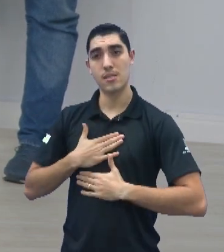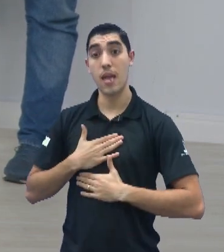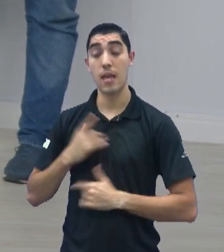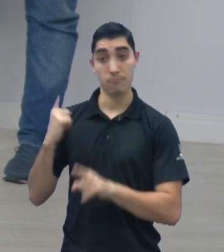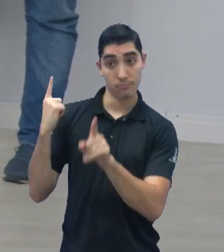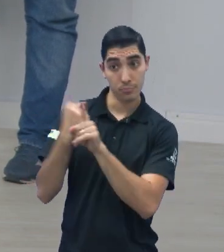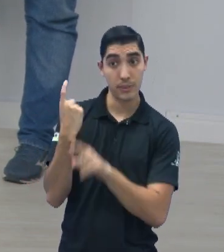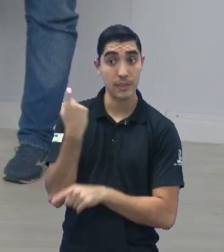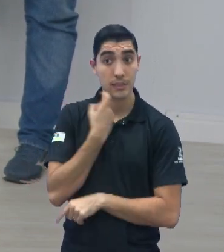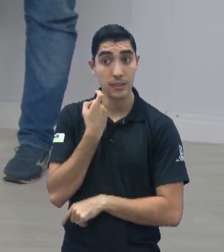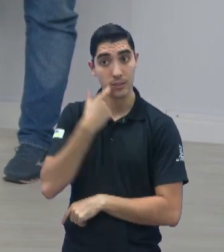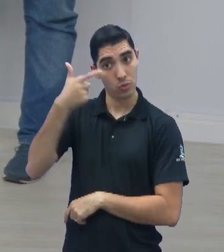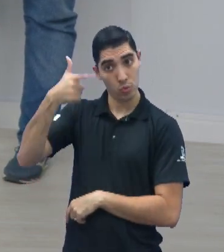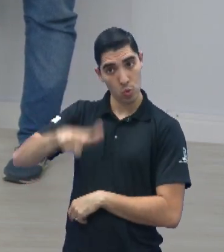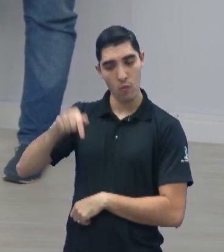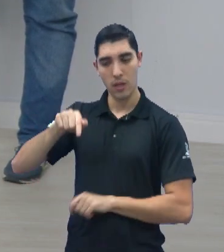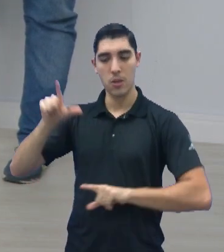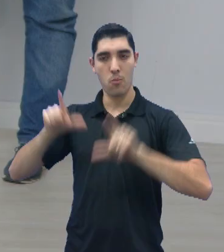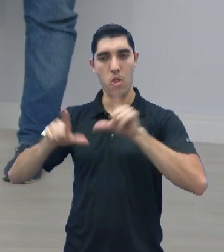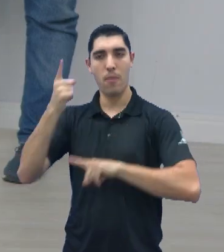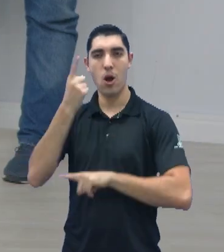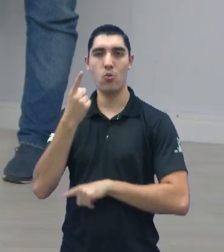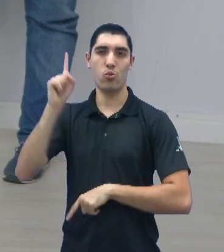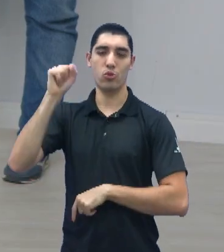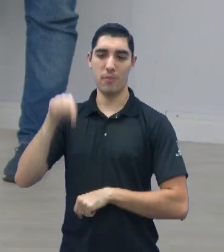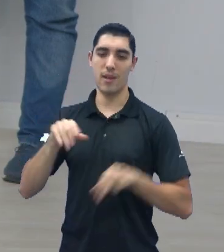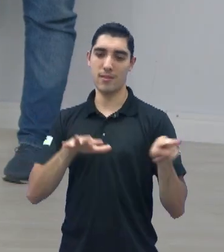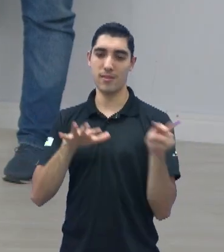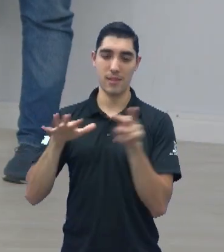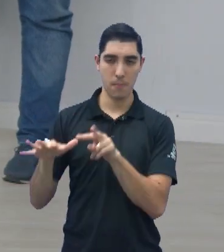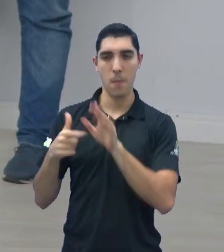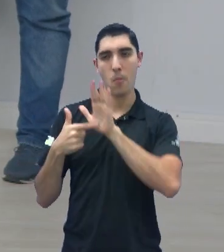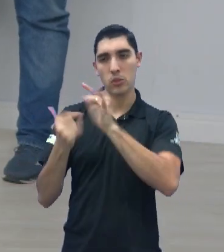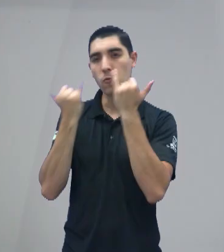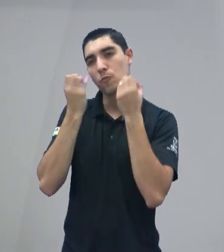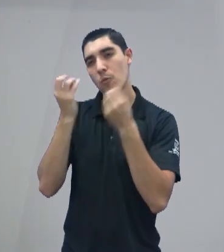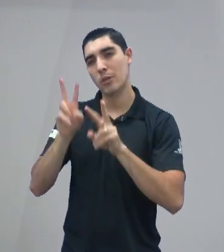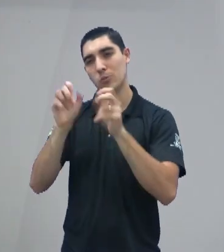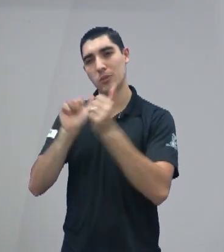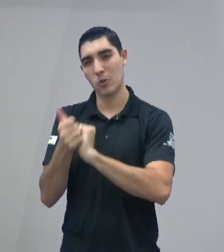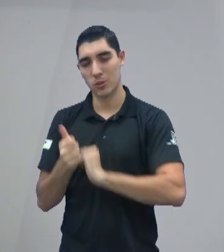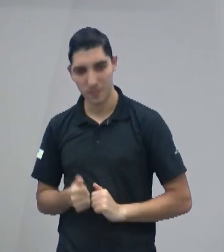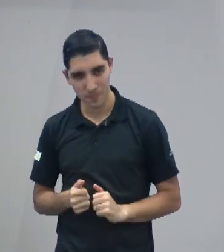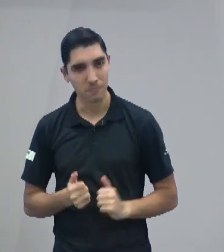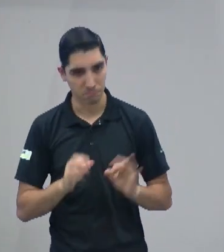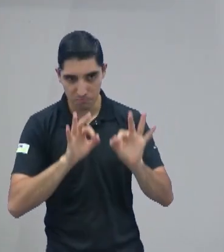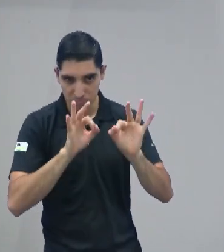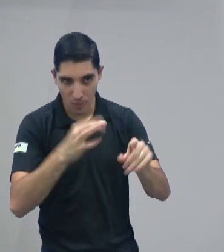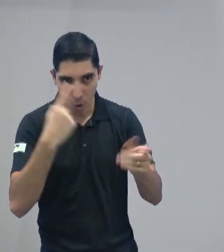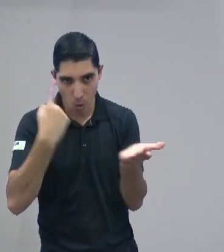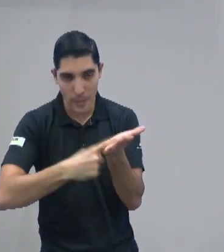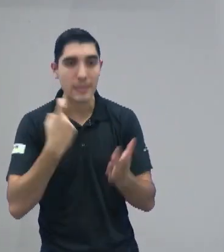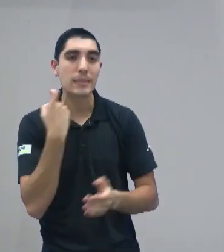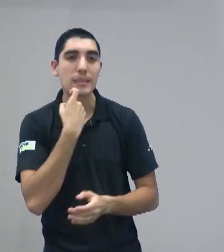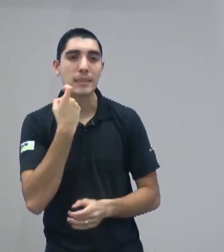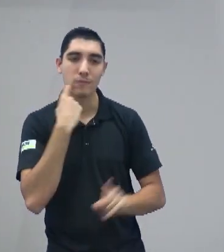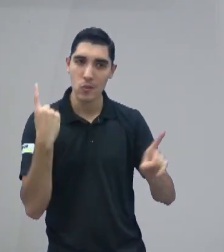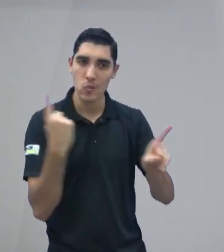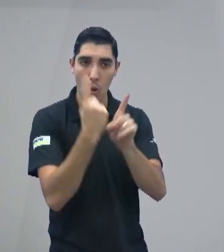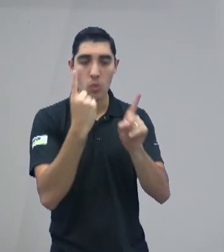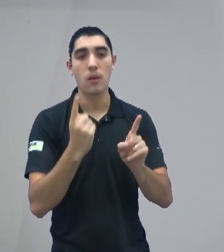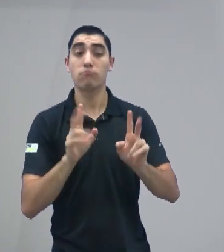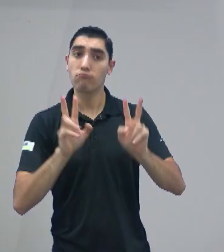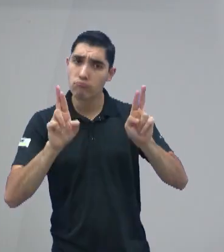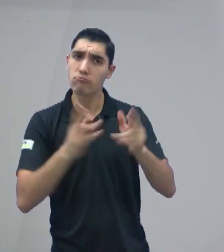você volta pra gente fechar a semana com muita informação do esporte da nossa cidade. Com certeza, Vieira, sexta-feira estamos de volta e contamos também